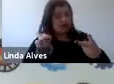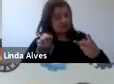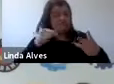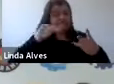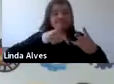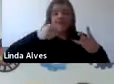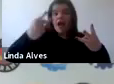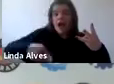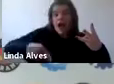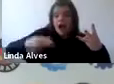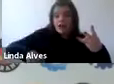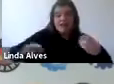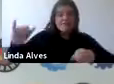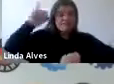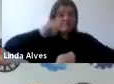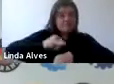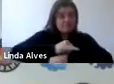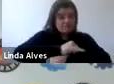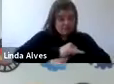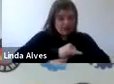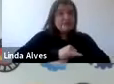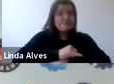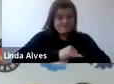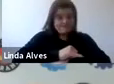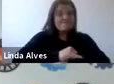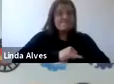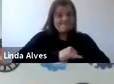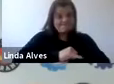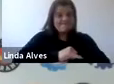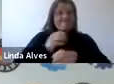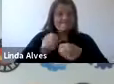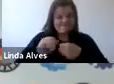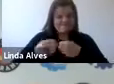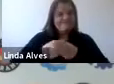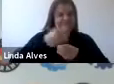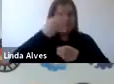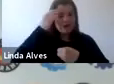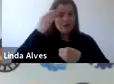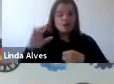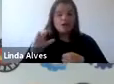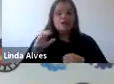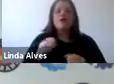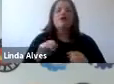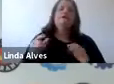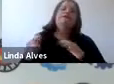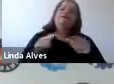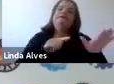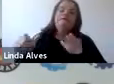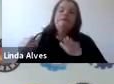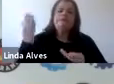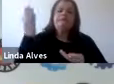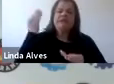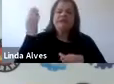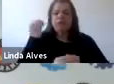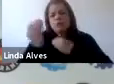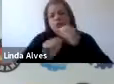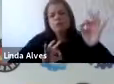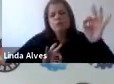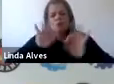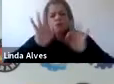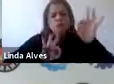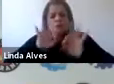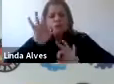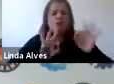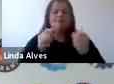passada, a empresa apresentou uma proposta global, né, de reestruturação, de redução de custos, e